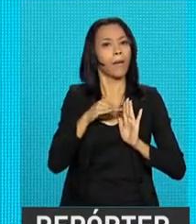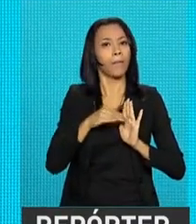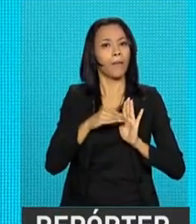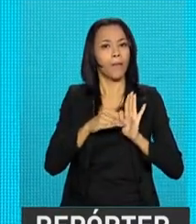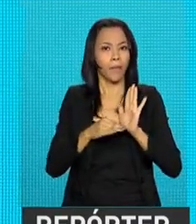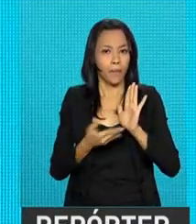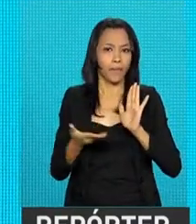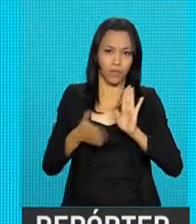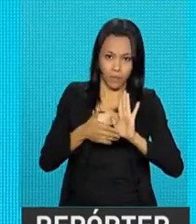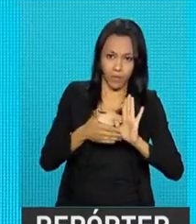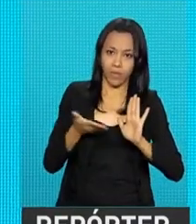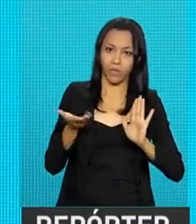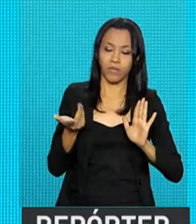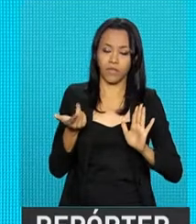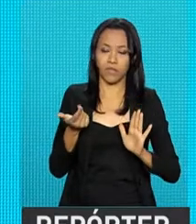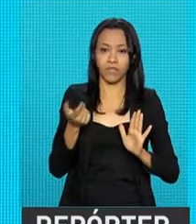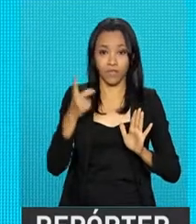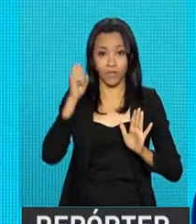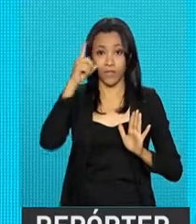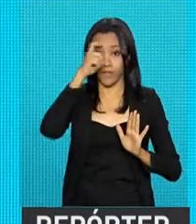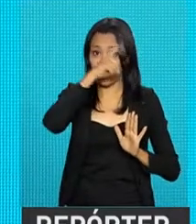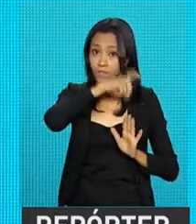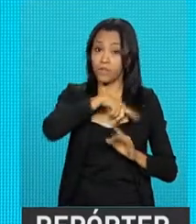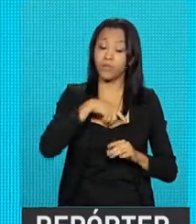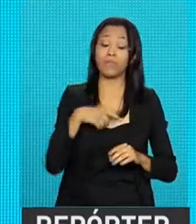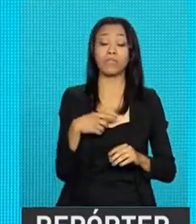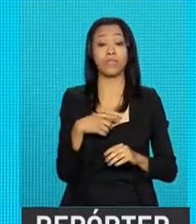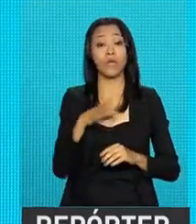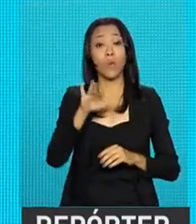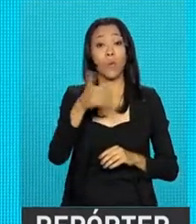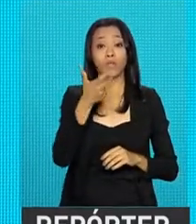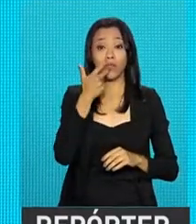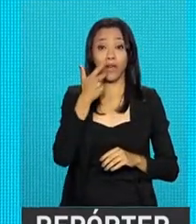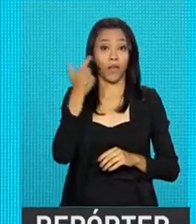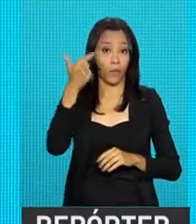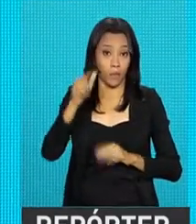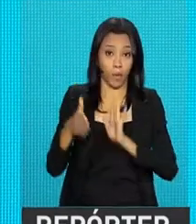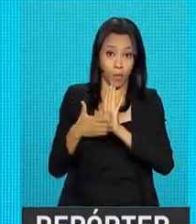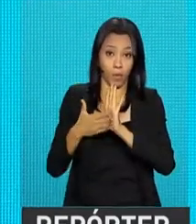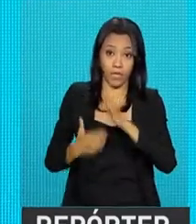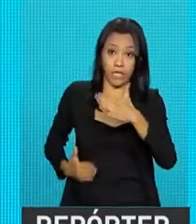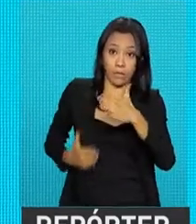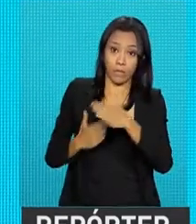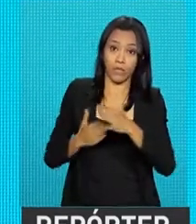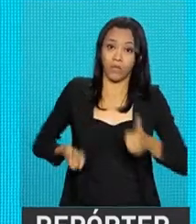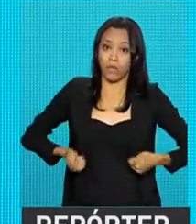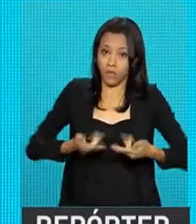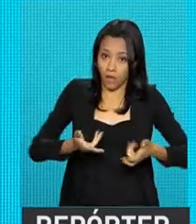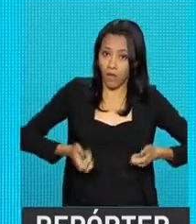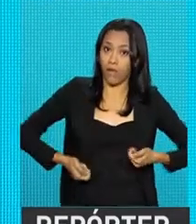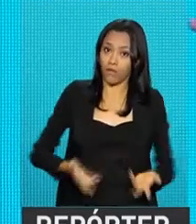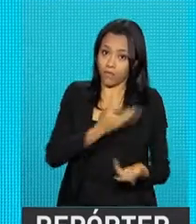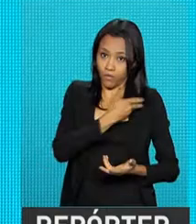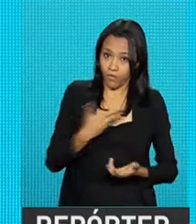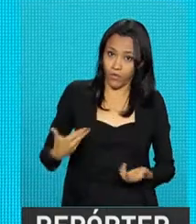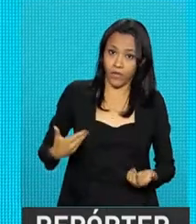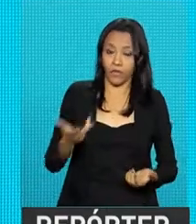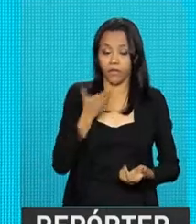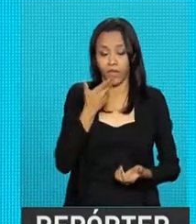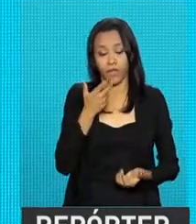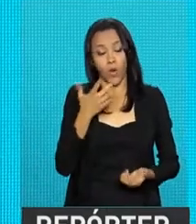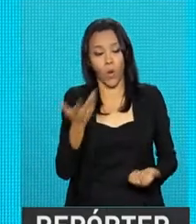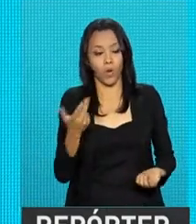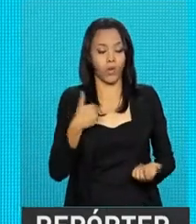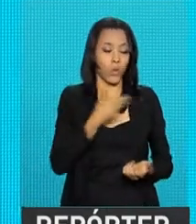revelar as suas naturais dificuldades. Quando se fala no teto dos gastos, a primeira mensagem que se dá é a seguinte: olha aqui,